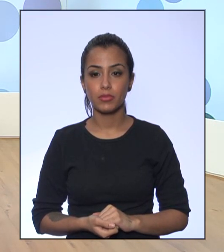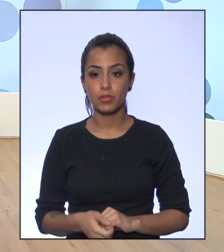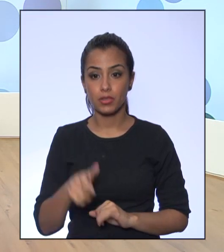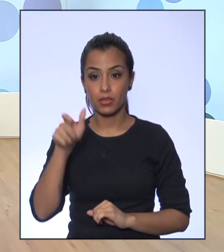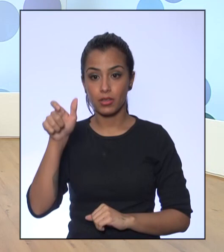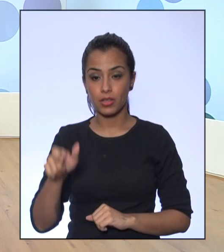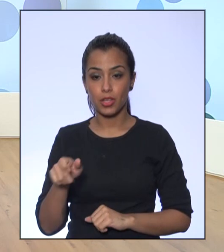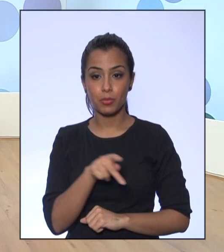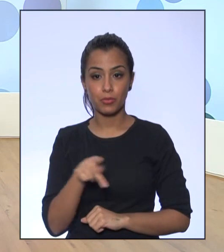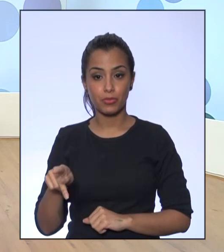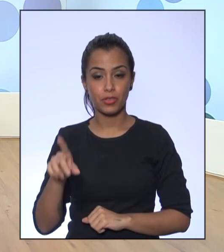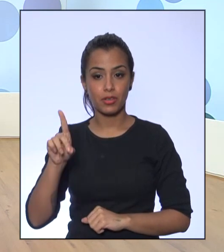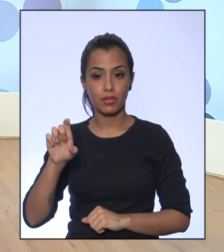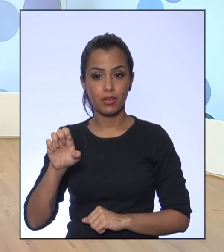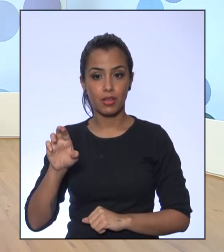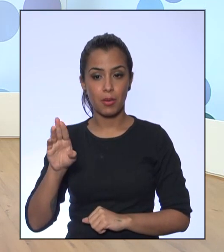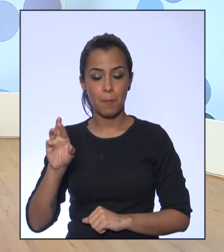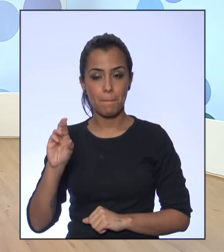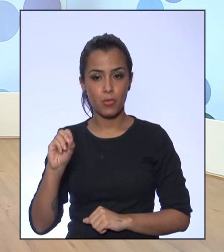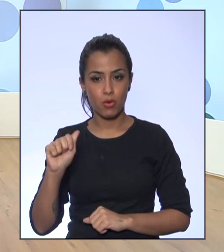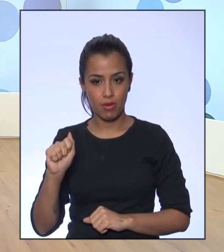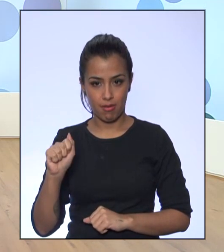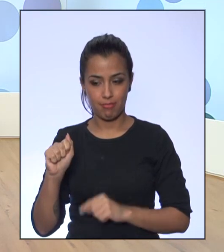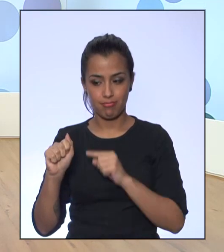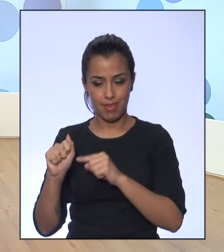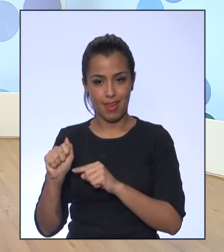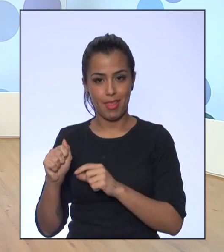parceira antiga, agradeço aqui.